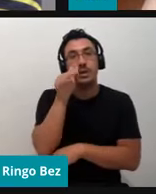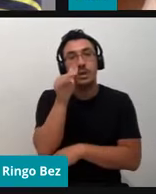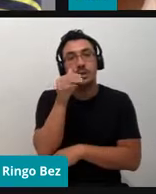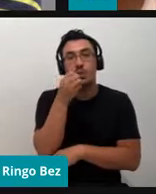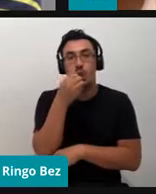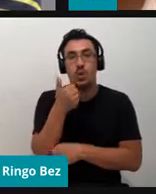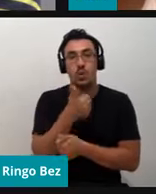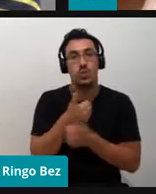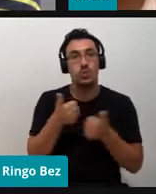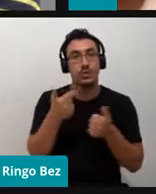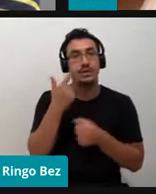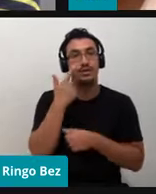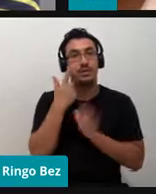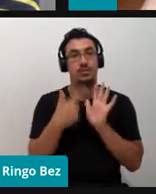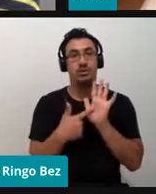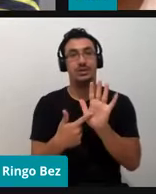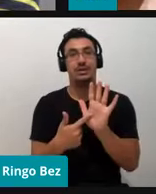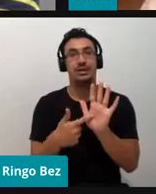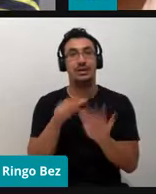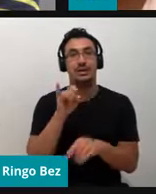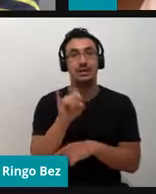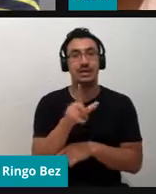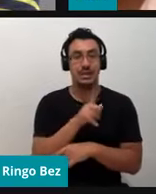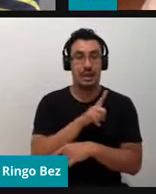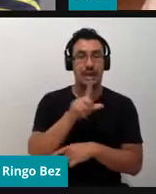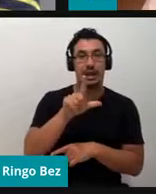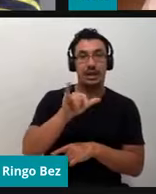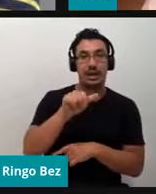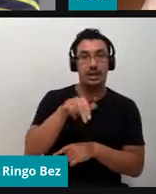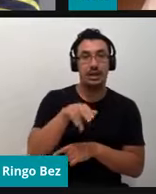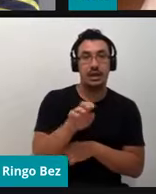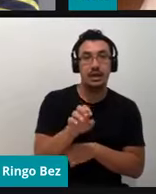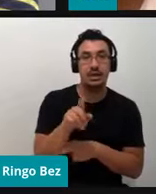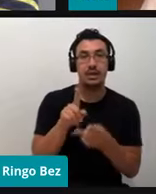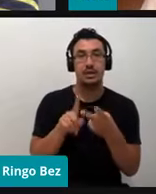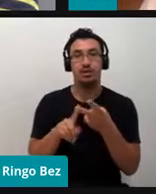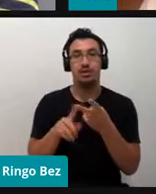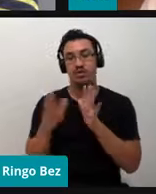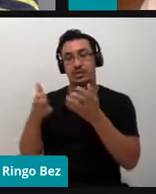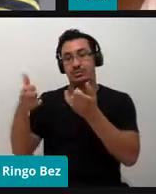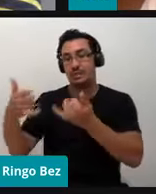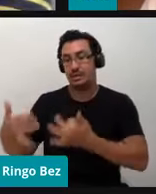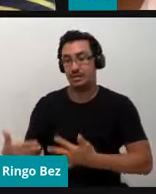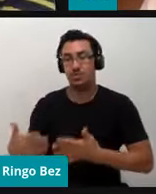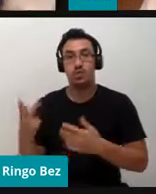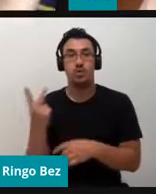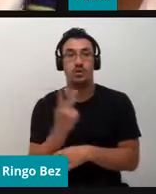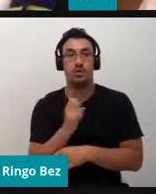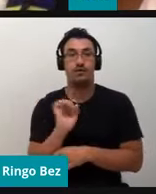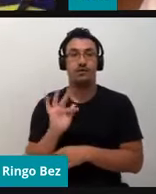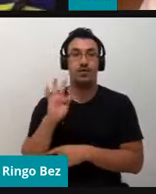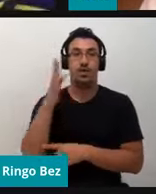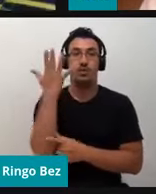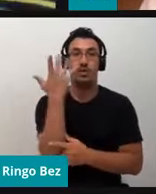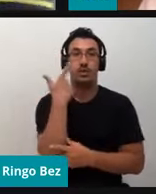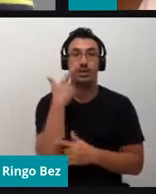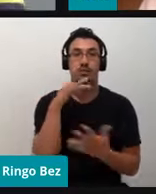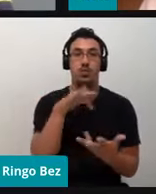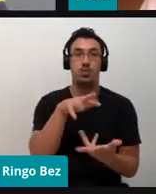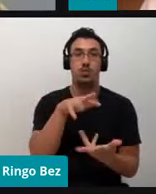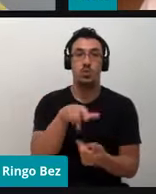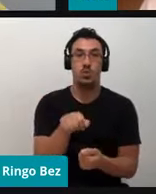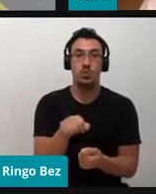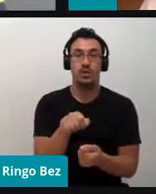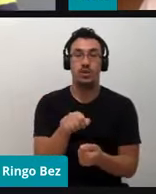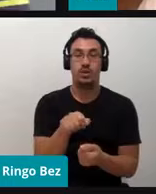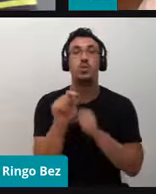para mostrar isso. Se, por um lado, a Liliane e eu, no começo, lá colocamos que isso é um fenômeno global, que ele depende, que